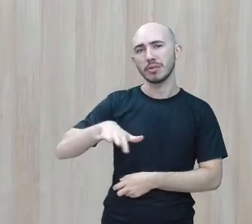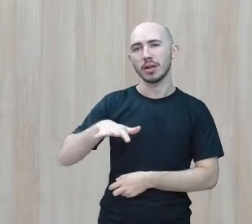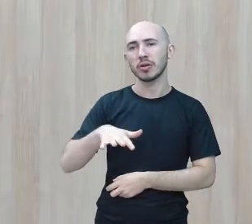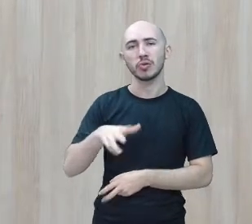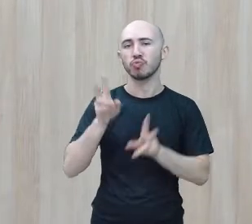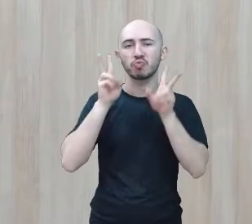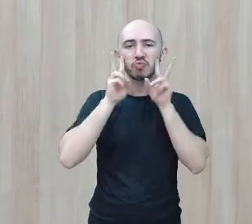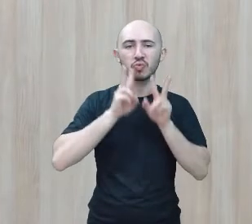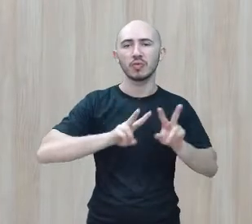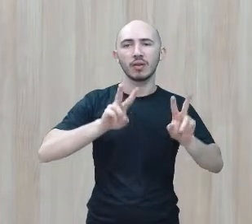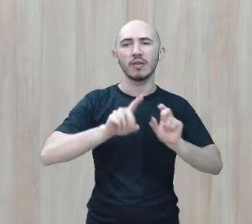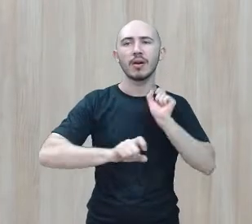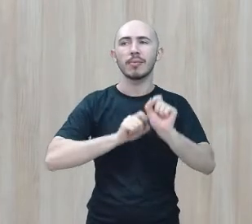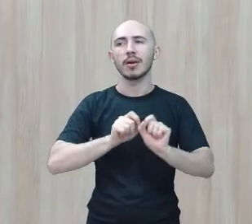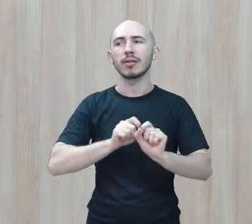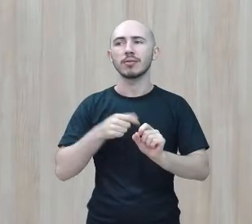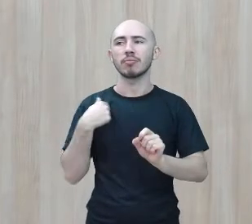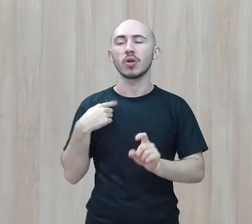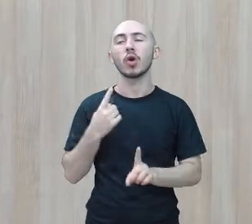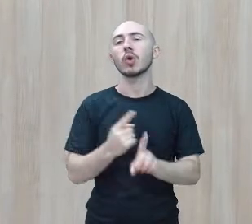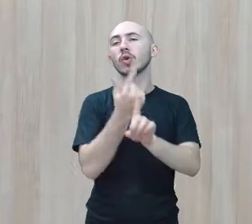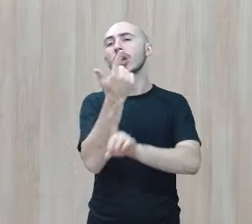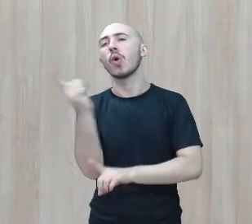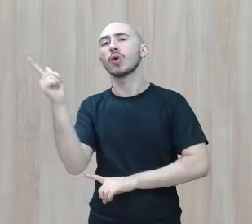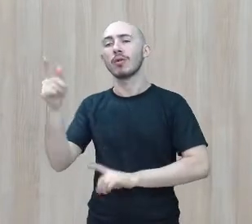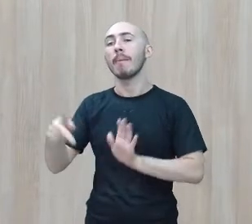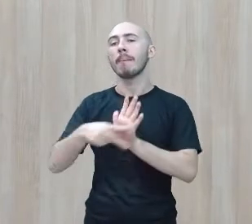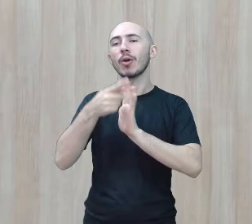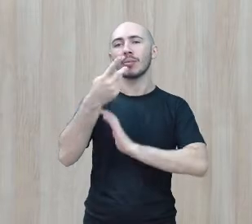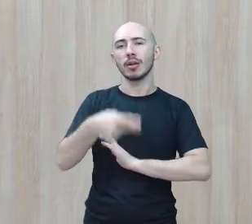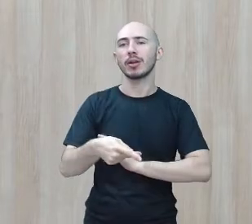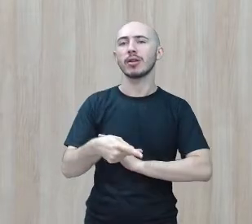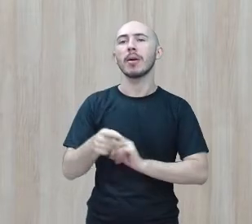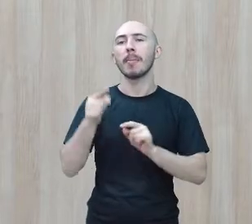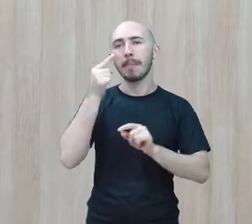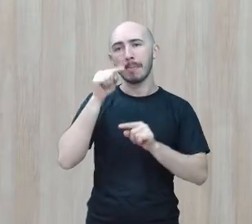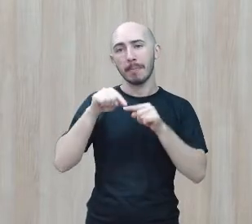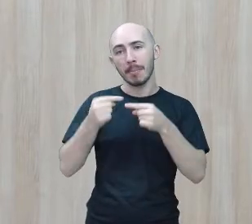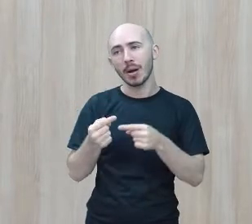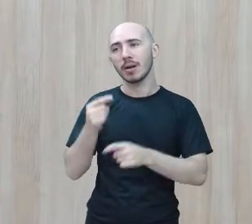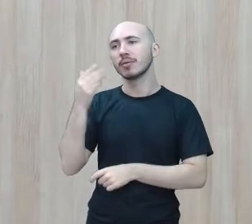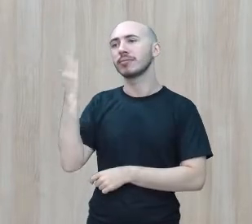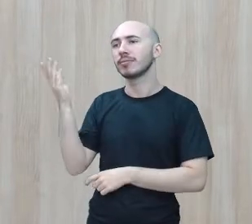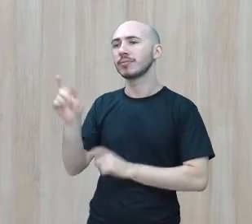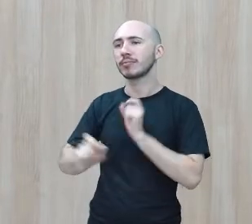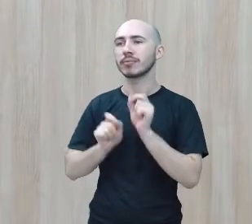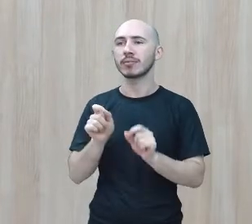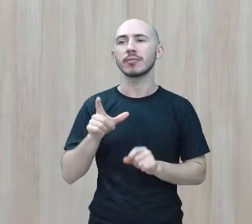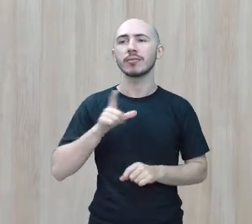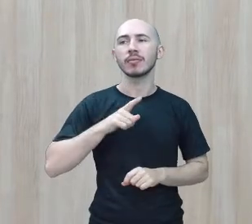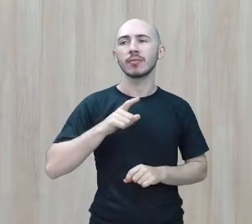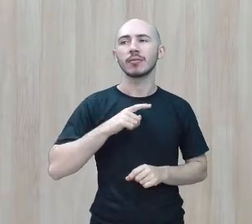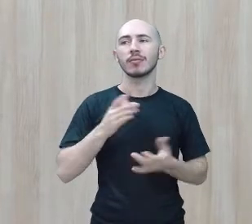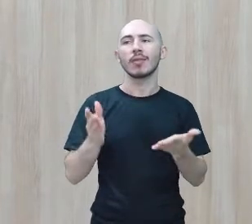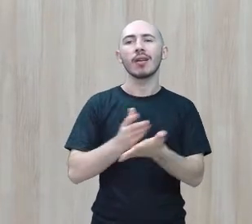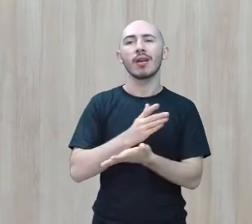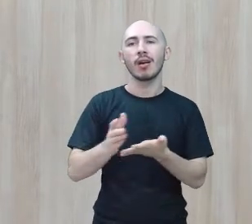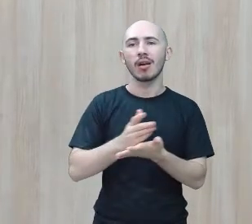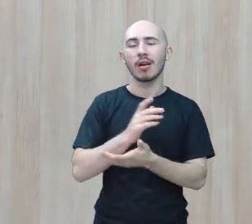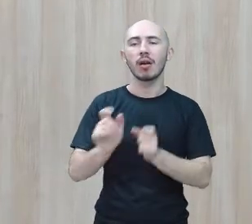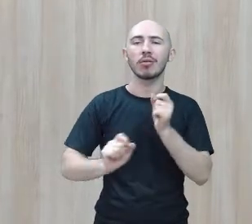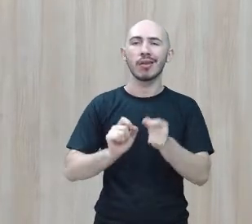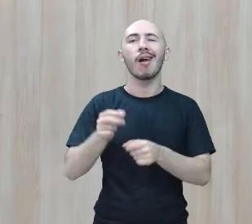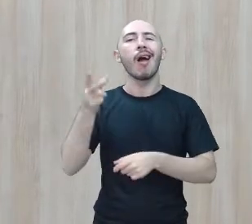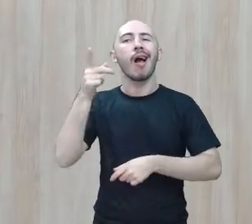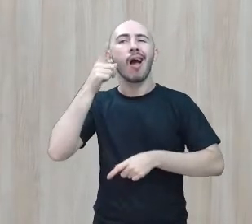não encontrei, né, para apresentar aqui a vocês um da nossa realidade, né, que são alguns ratos,